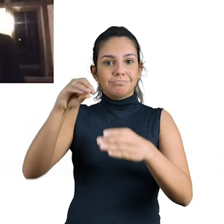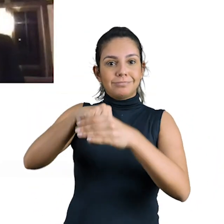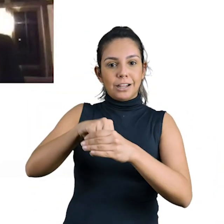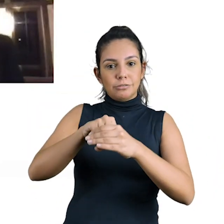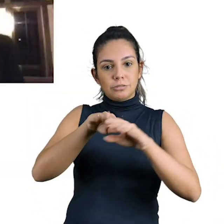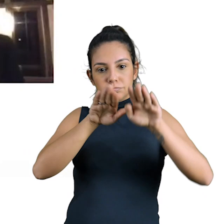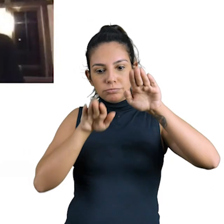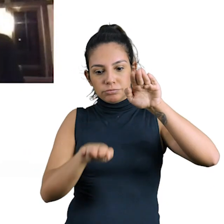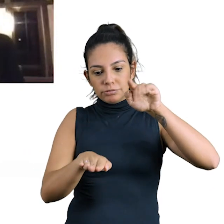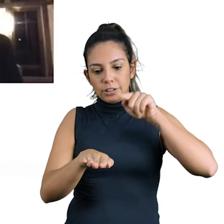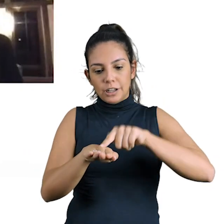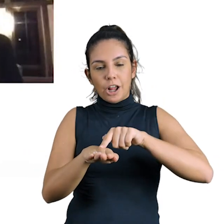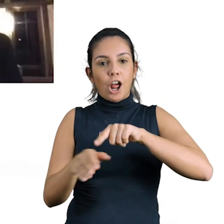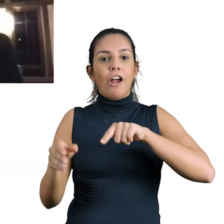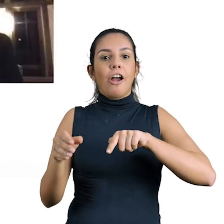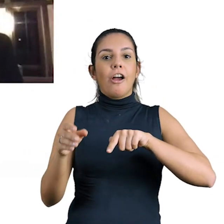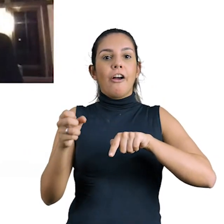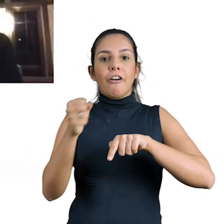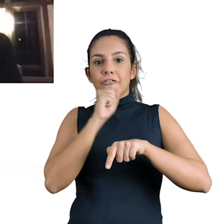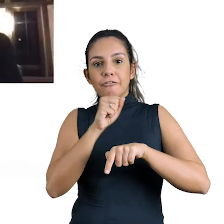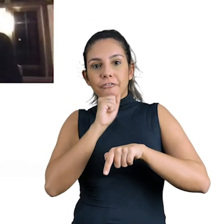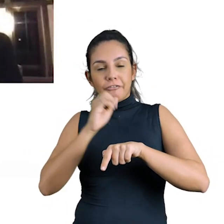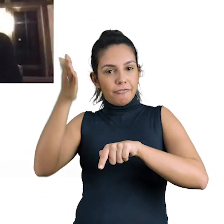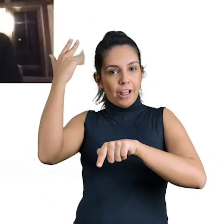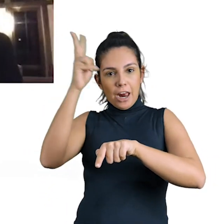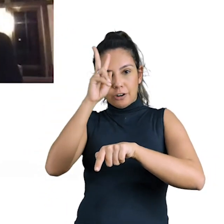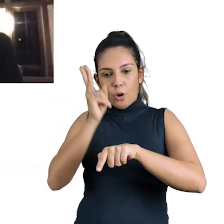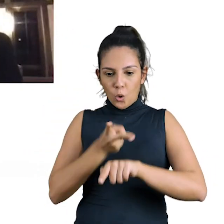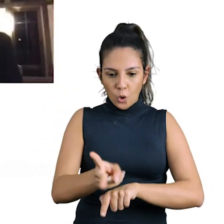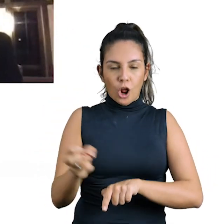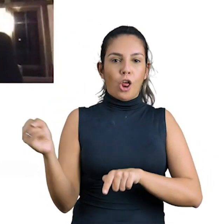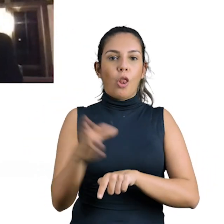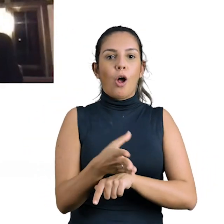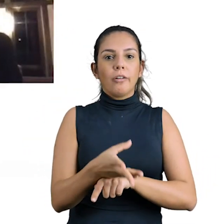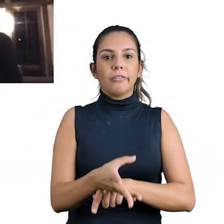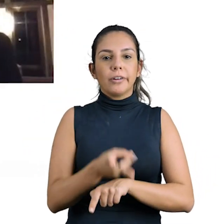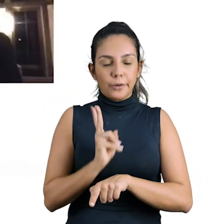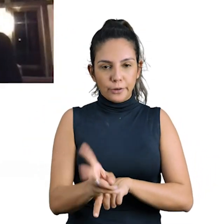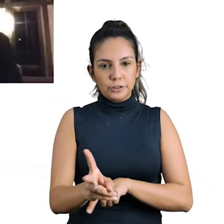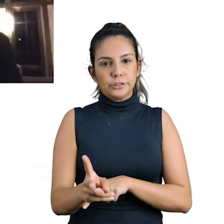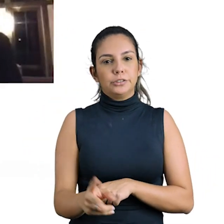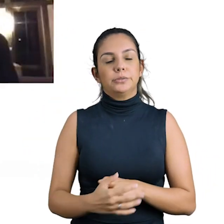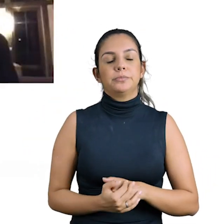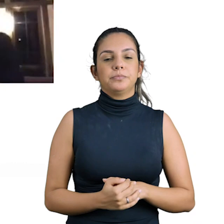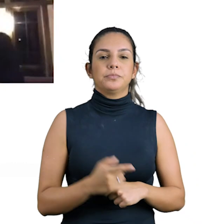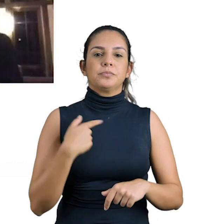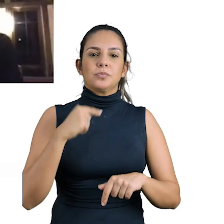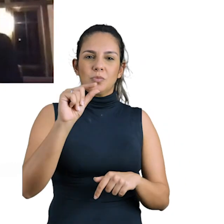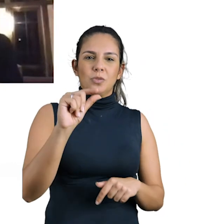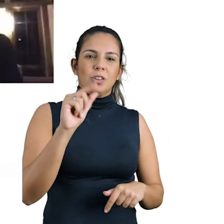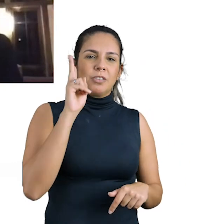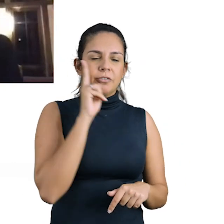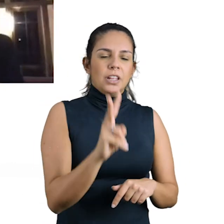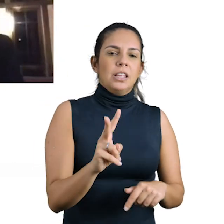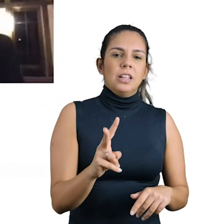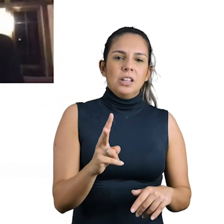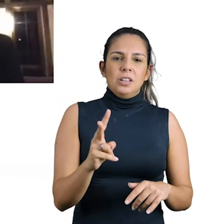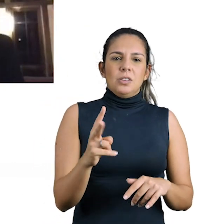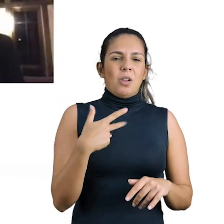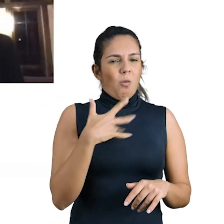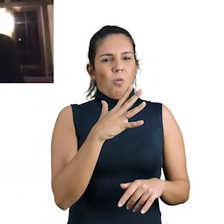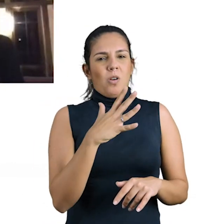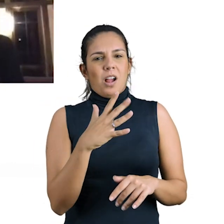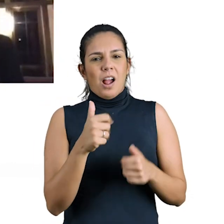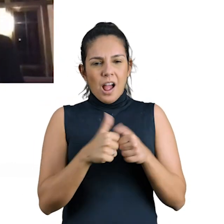Ou seja, uma velha nova história, né? Então, enfim, eu sou um pouco cética. Eu costumo dizer que